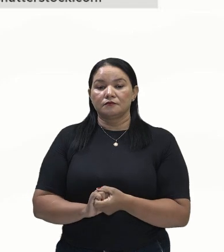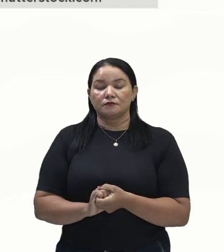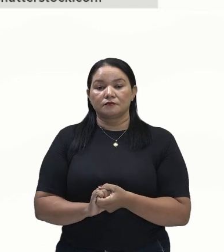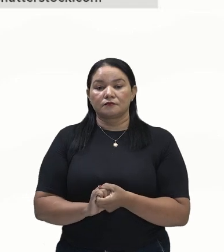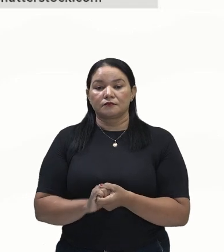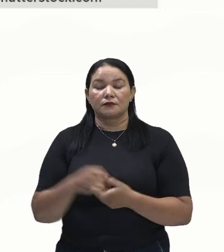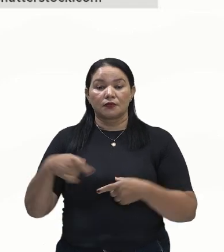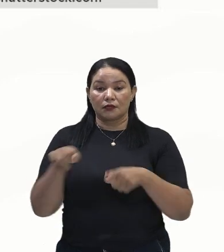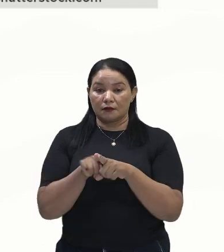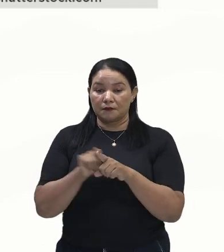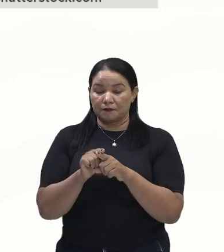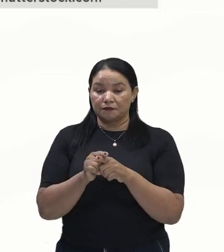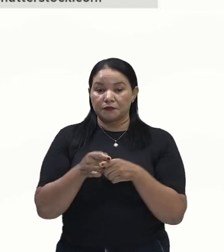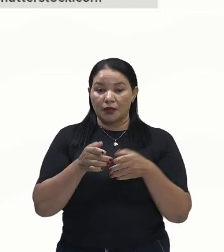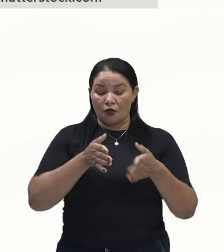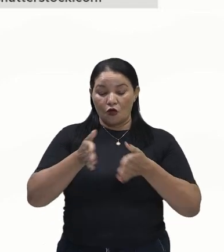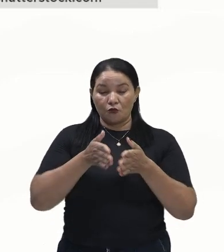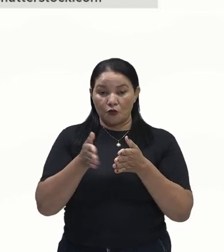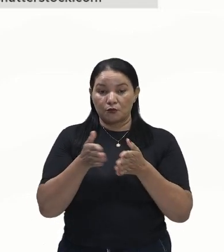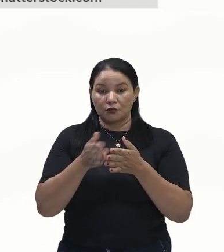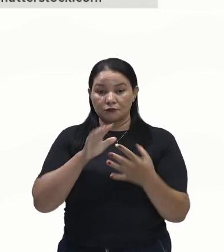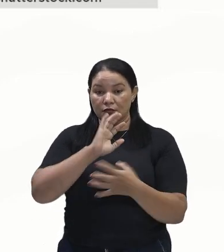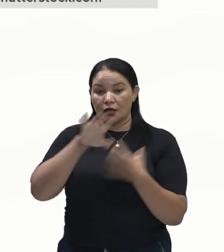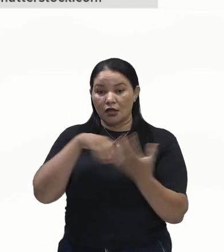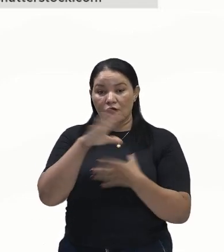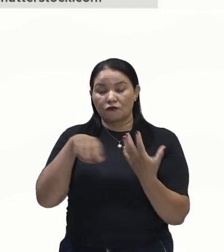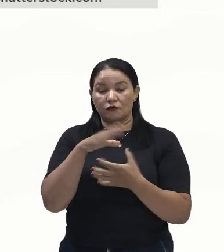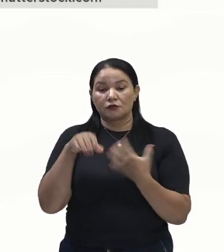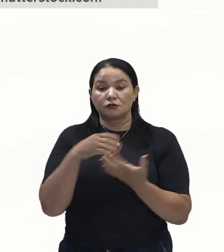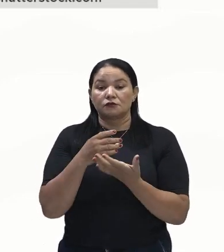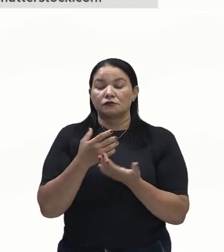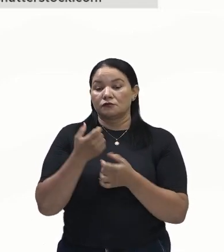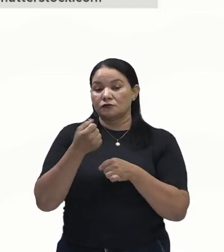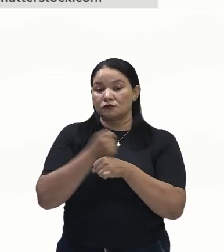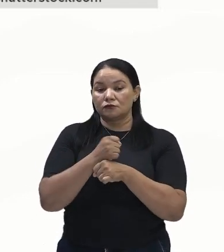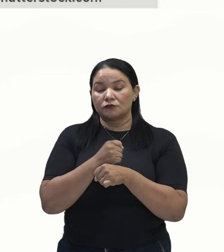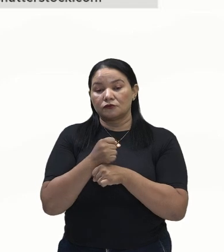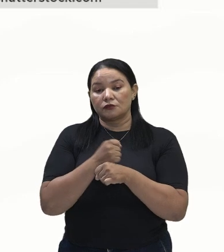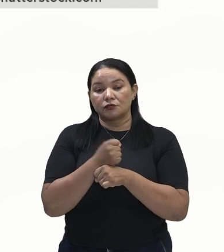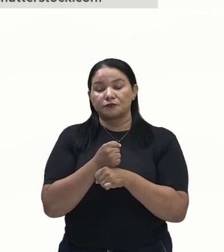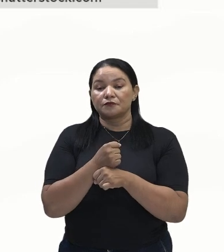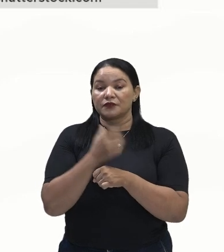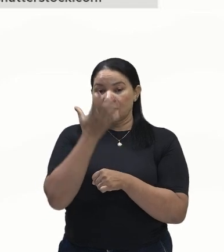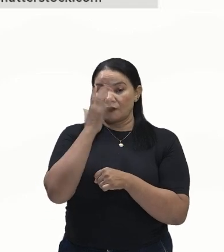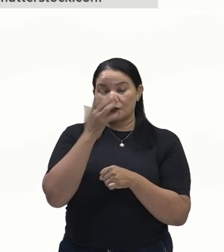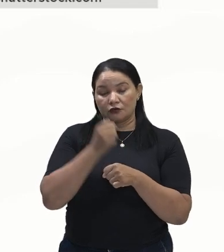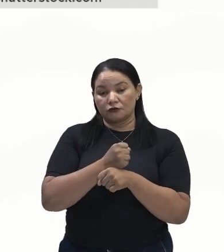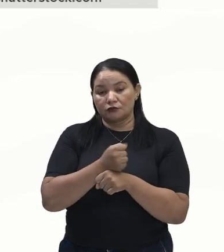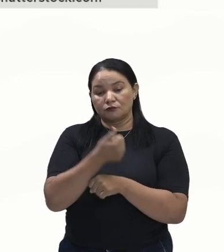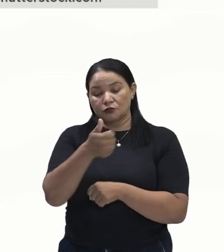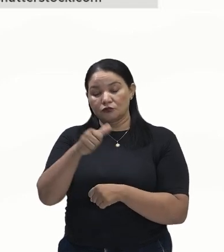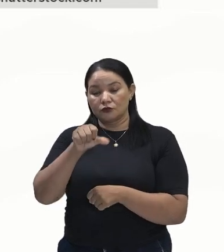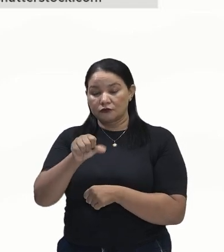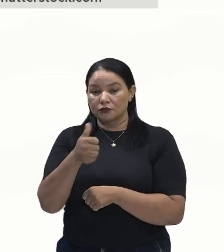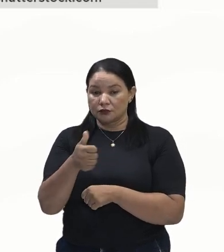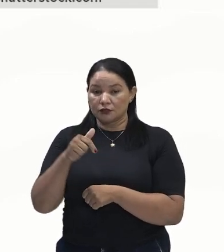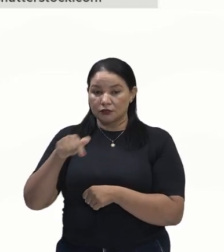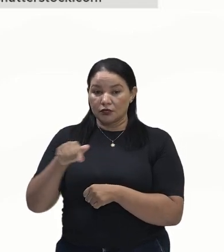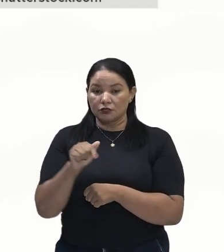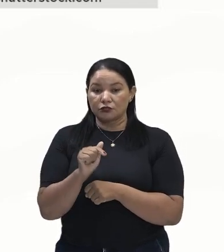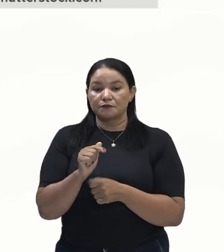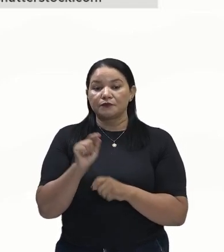Então, a partir desse momento da Revolução de fevereiro de 1917, um